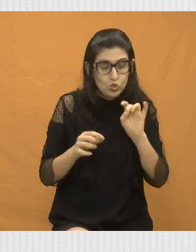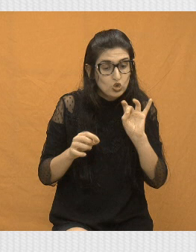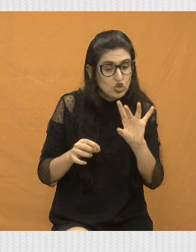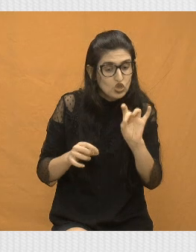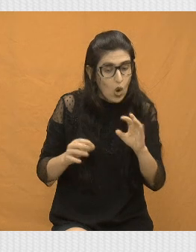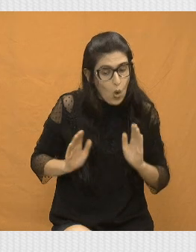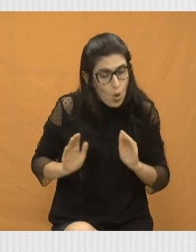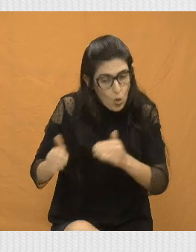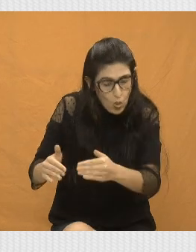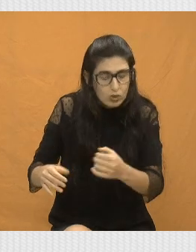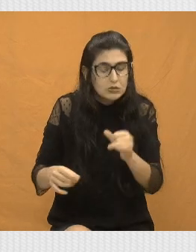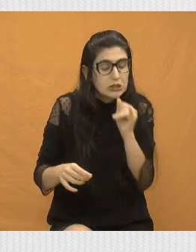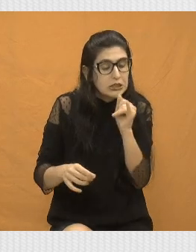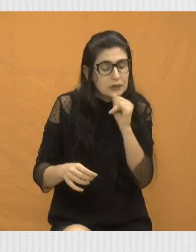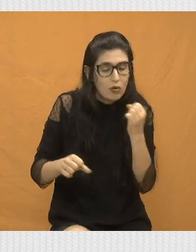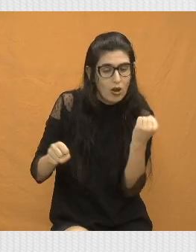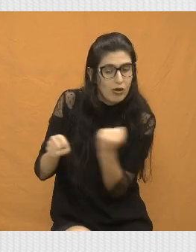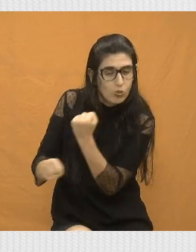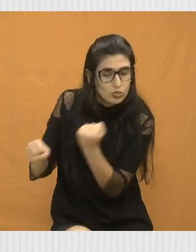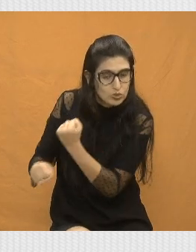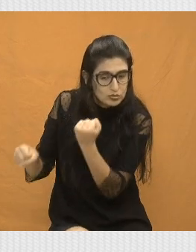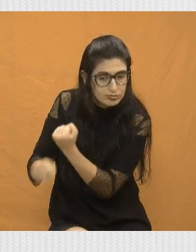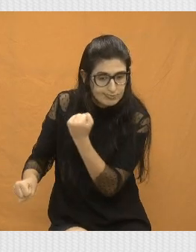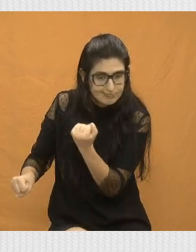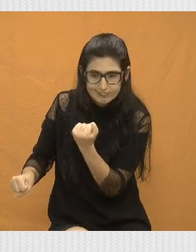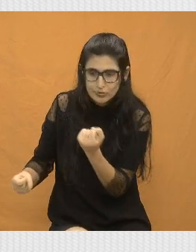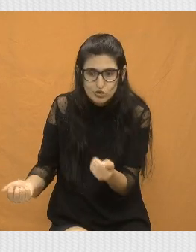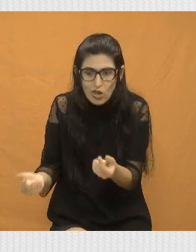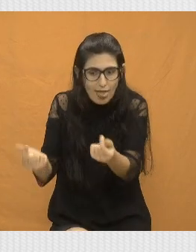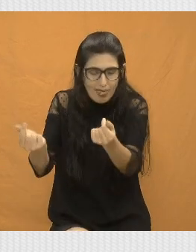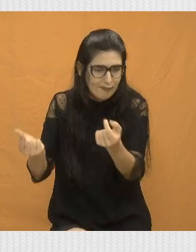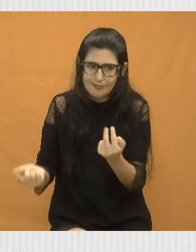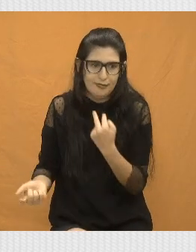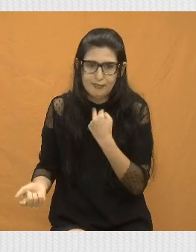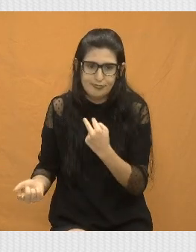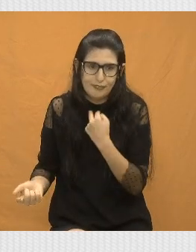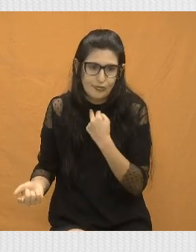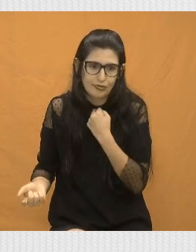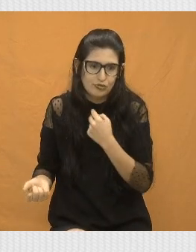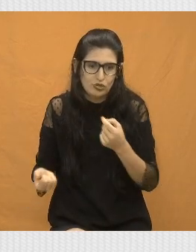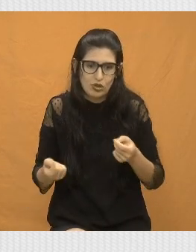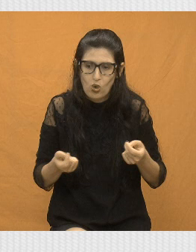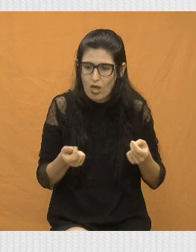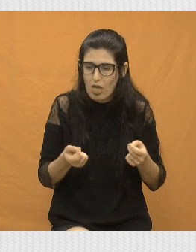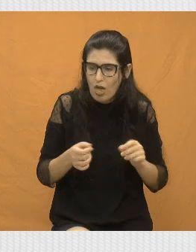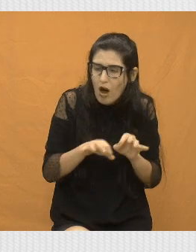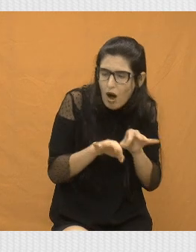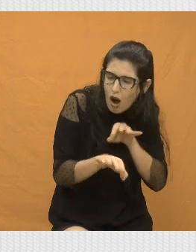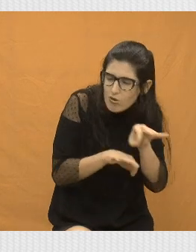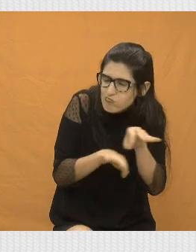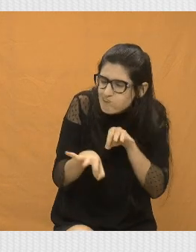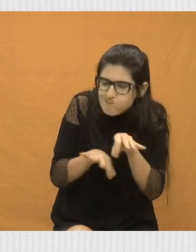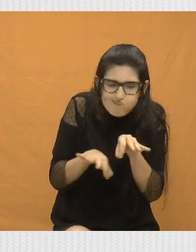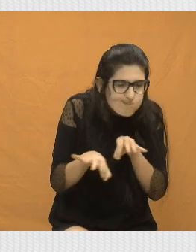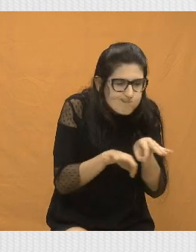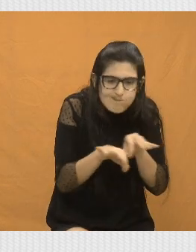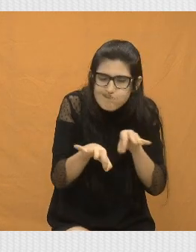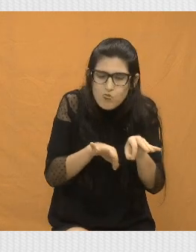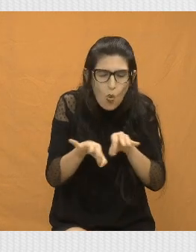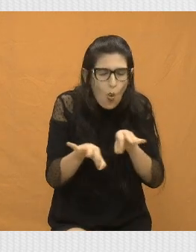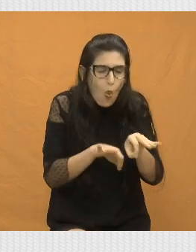exemplo, construções. Você não pode usar uma despesa de capital para fazer manutenção, né, de